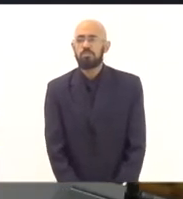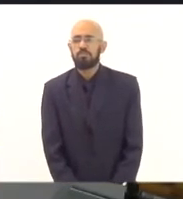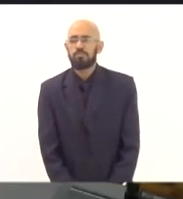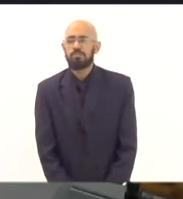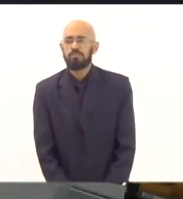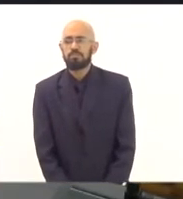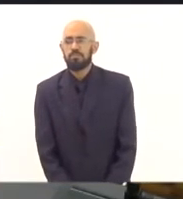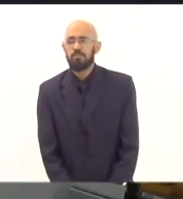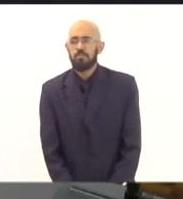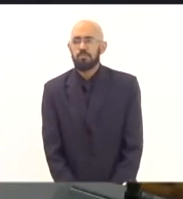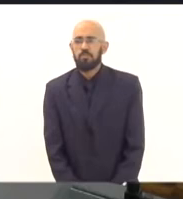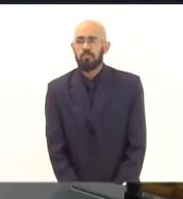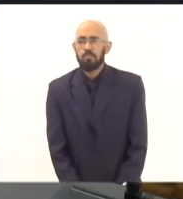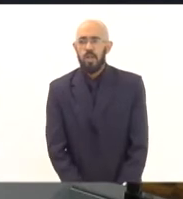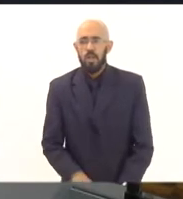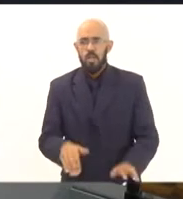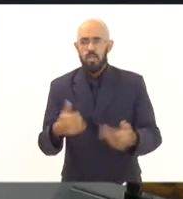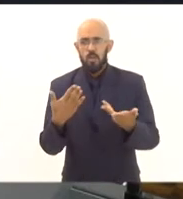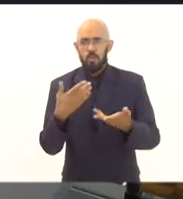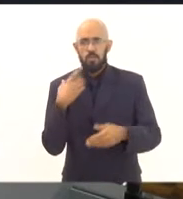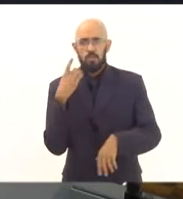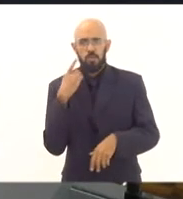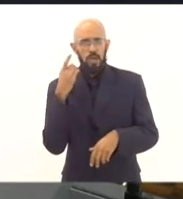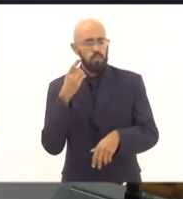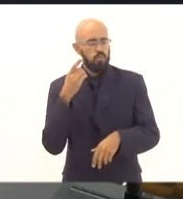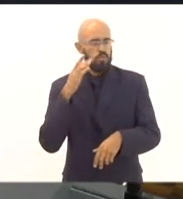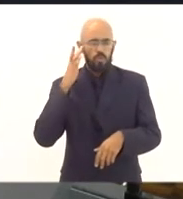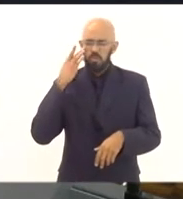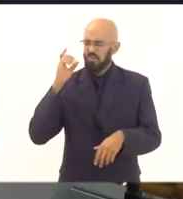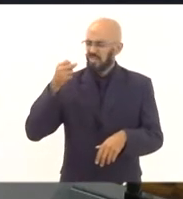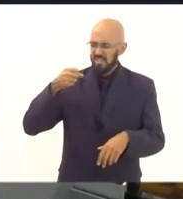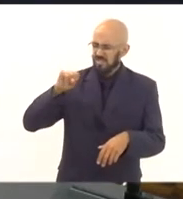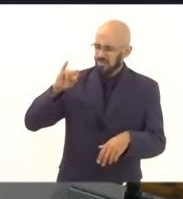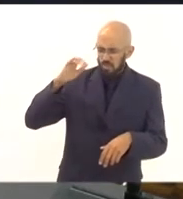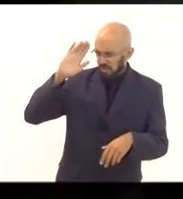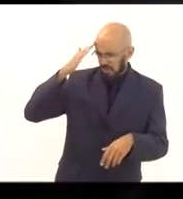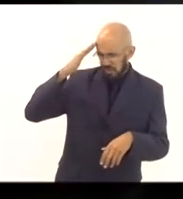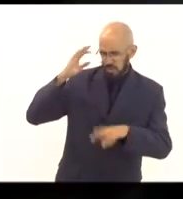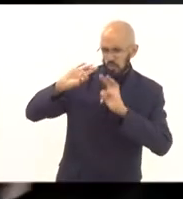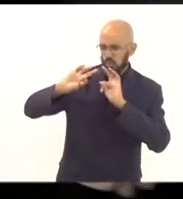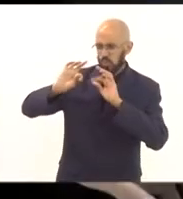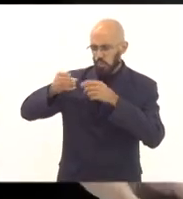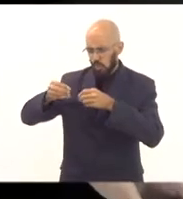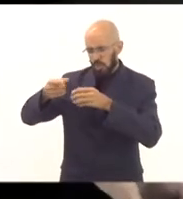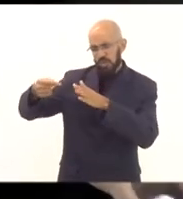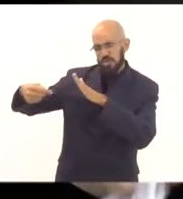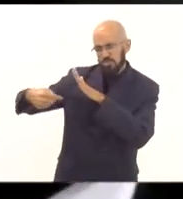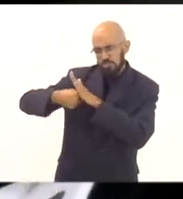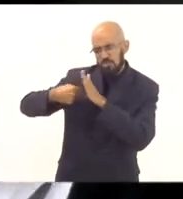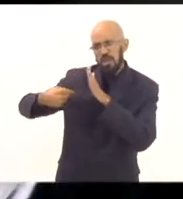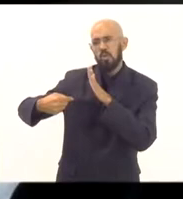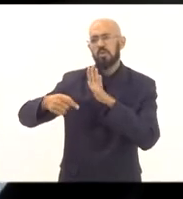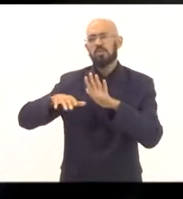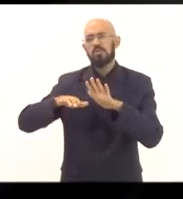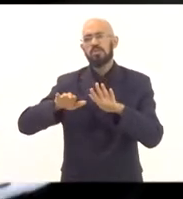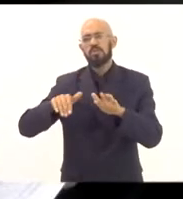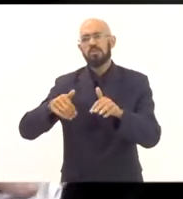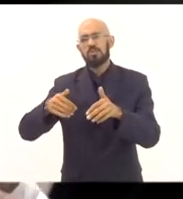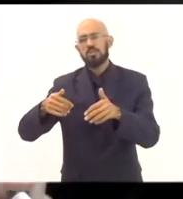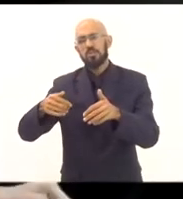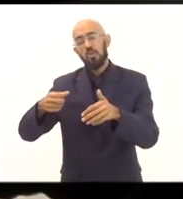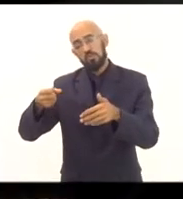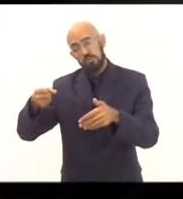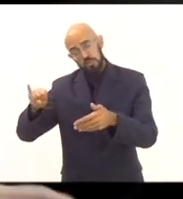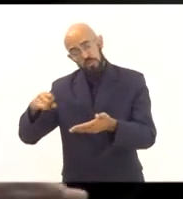não Deputado acho que eu não sei se entende 100% eu peguei toda a questão da Super como consertar me